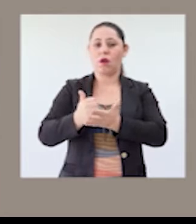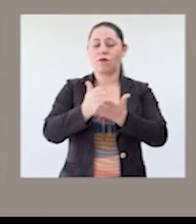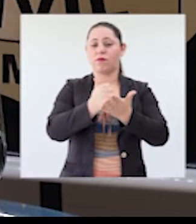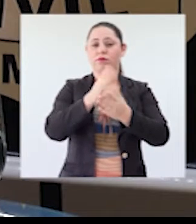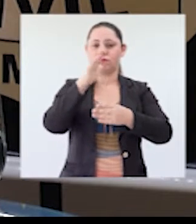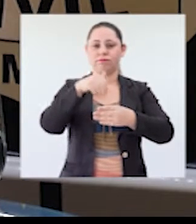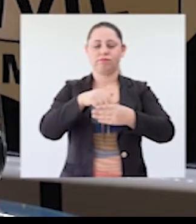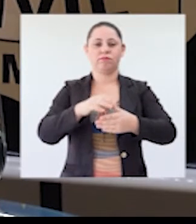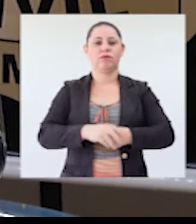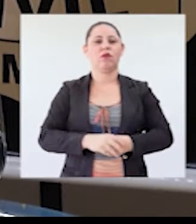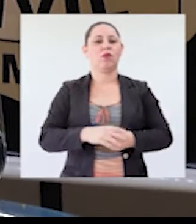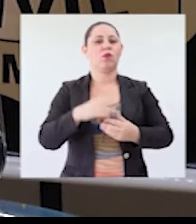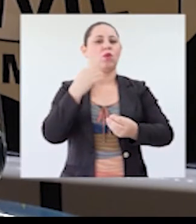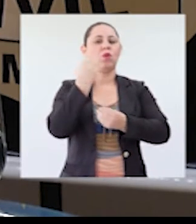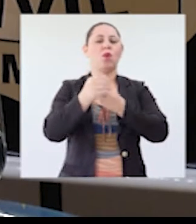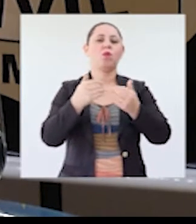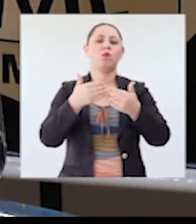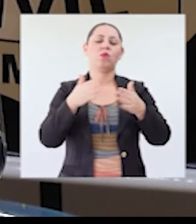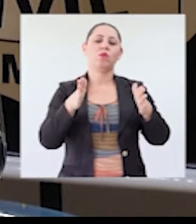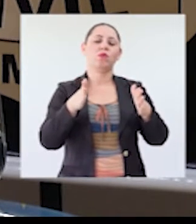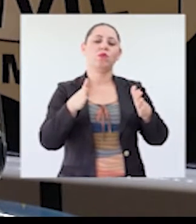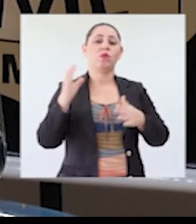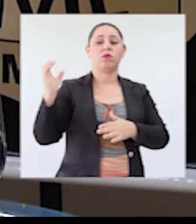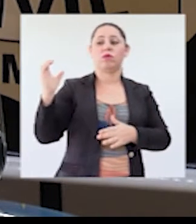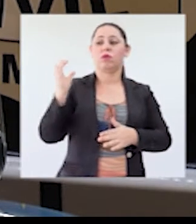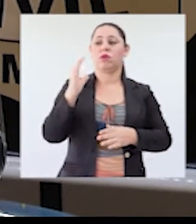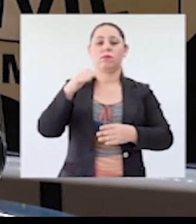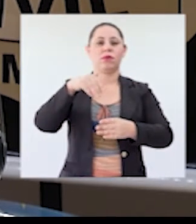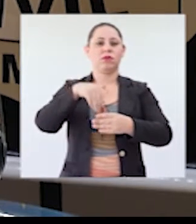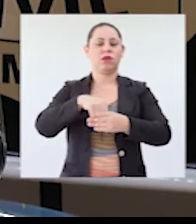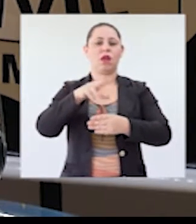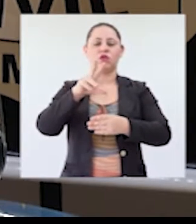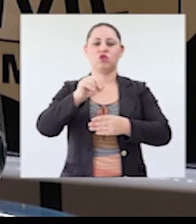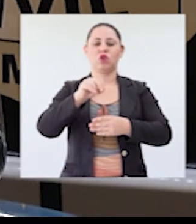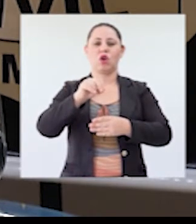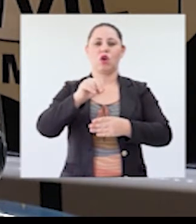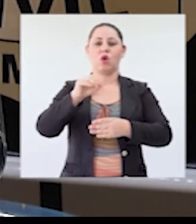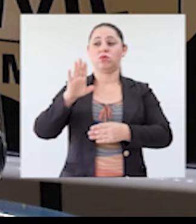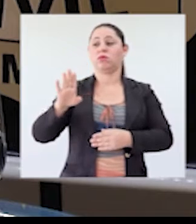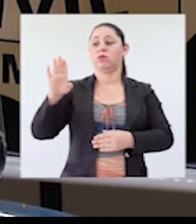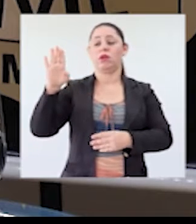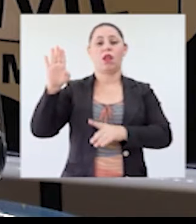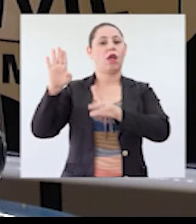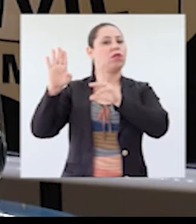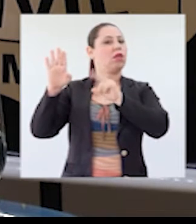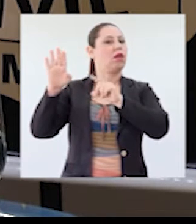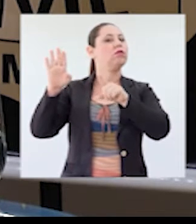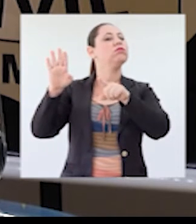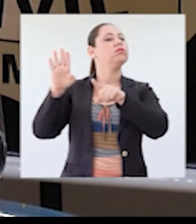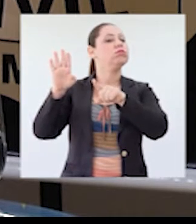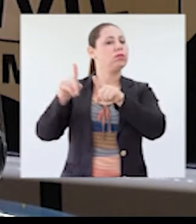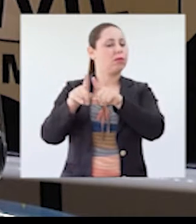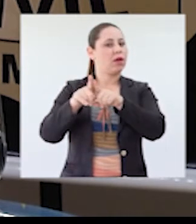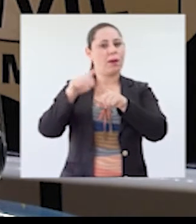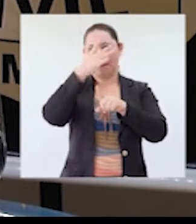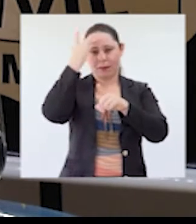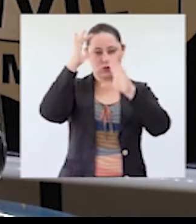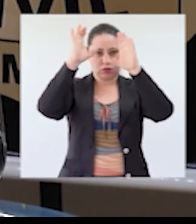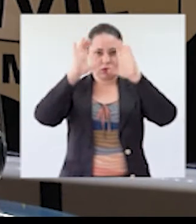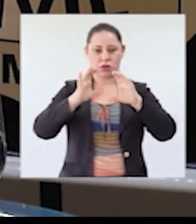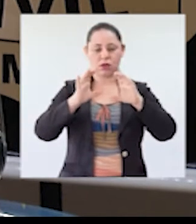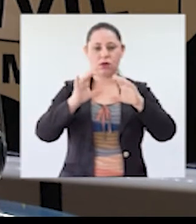eleitor. Como falamos na abertura, o crime eleitoral não é cometido somente pelo candidato. O cidadão